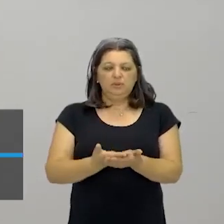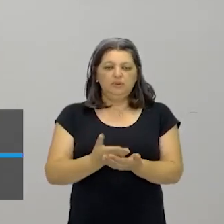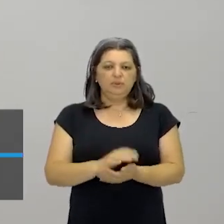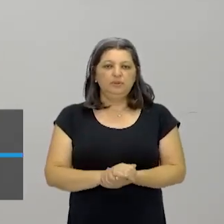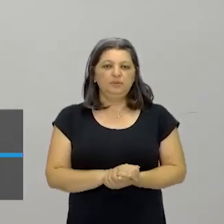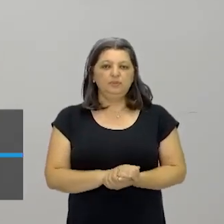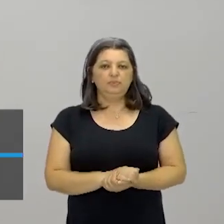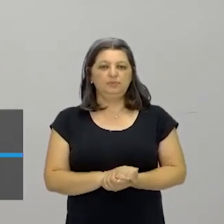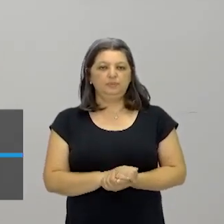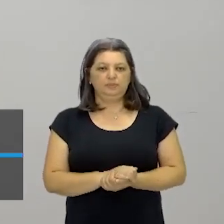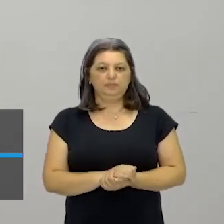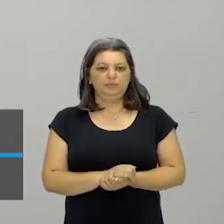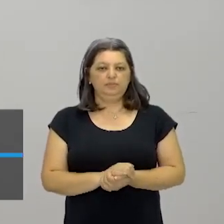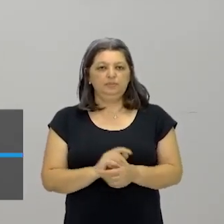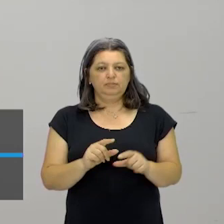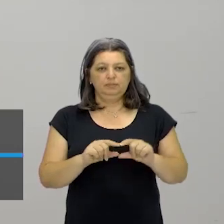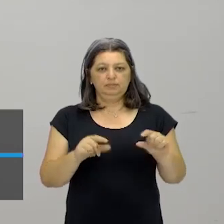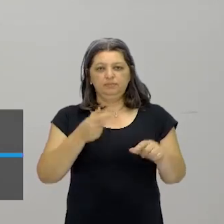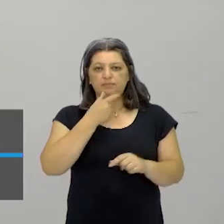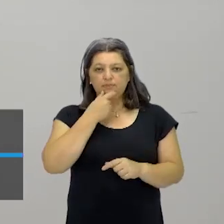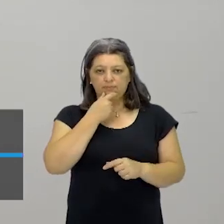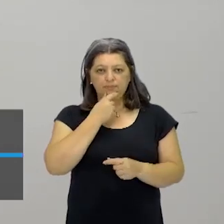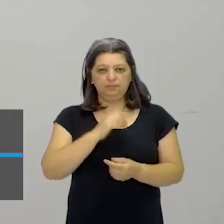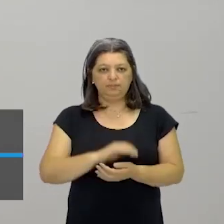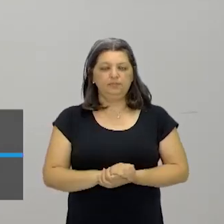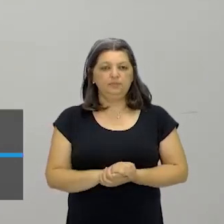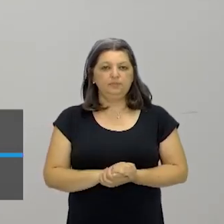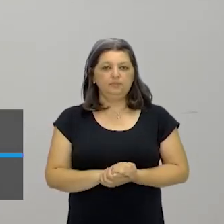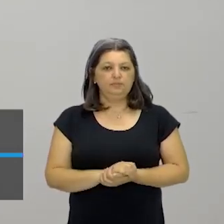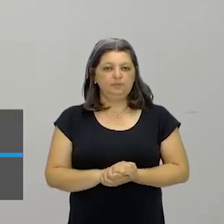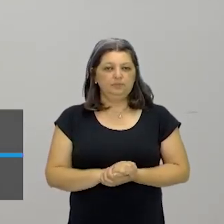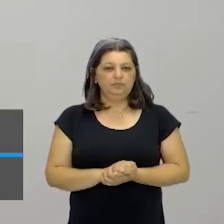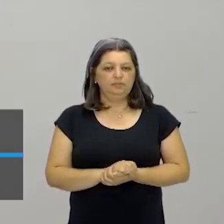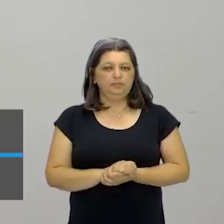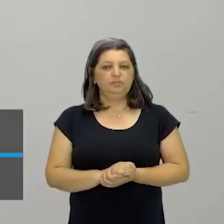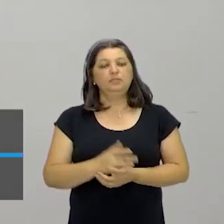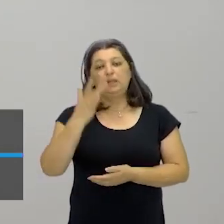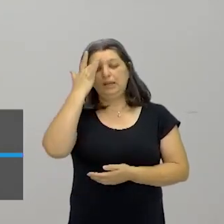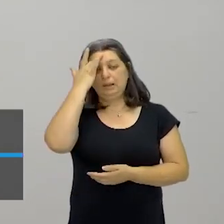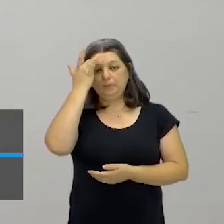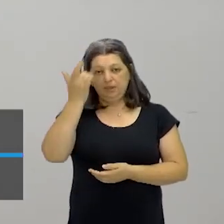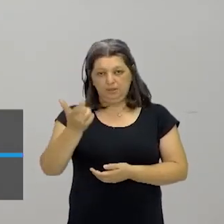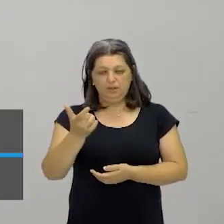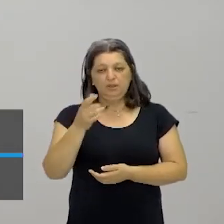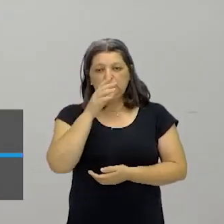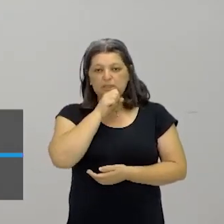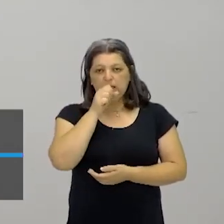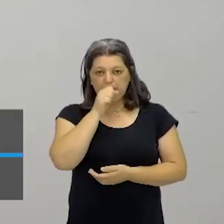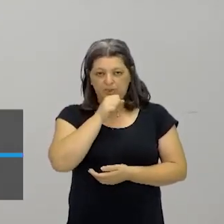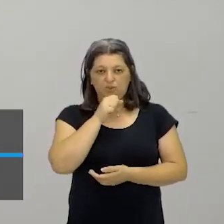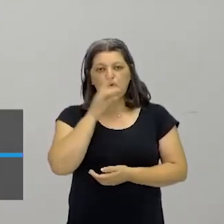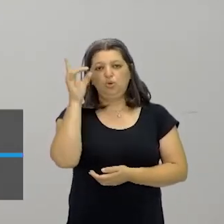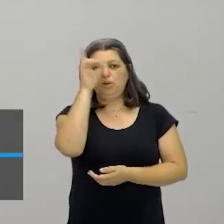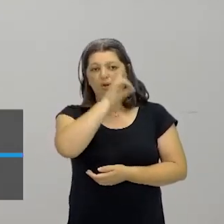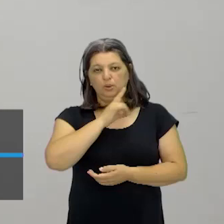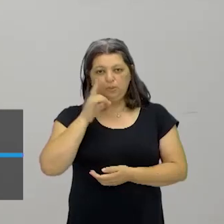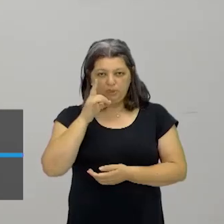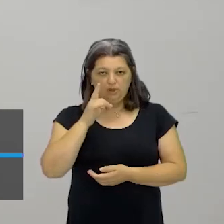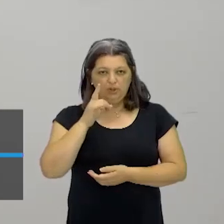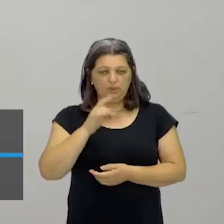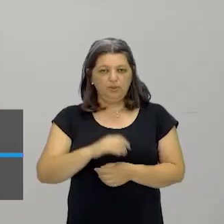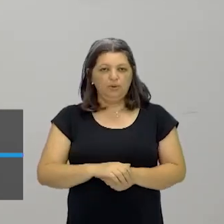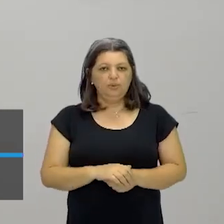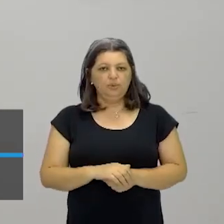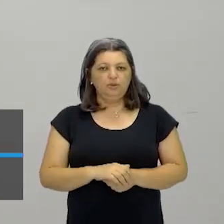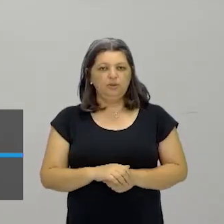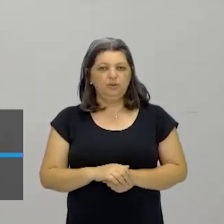amanhã, sábado e domingo A gente